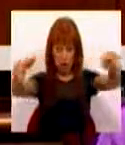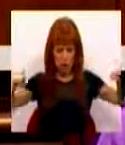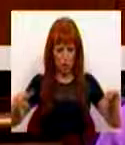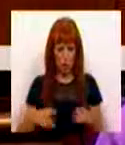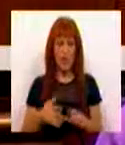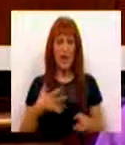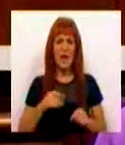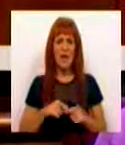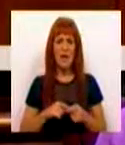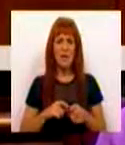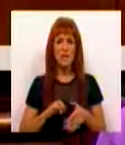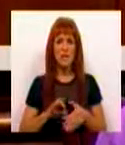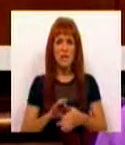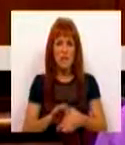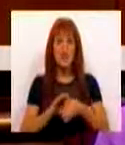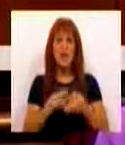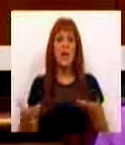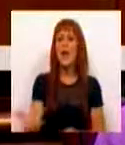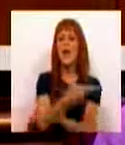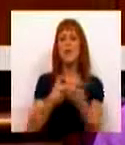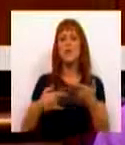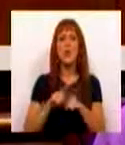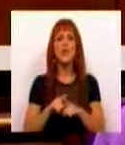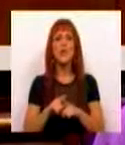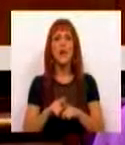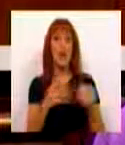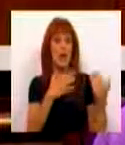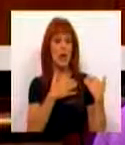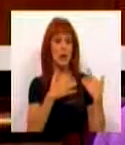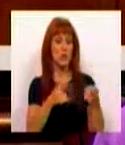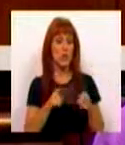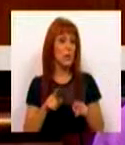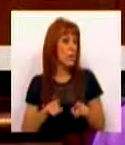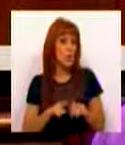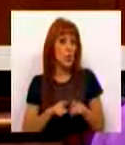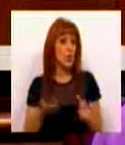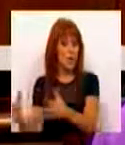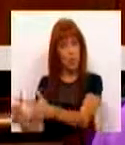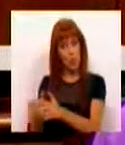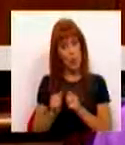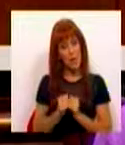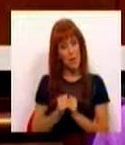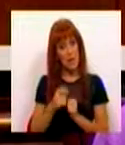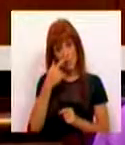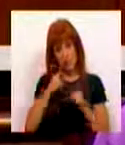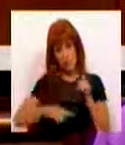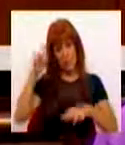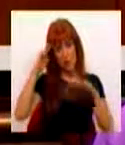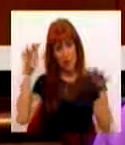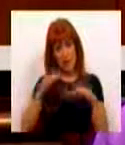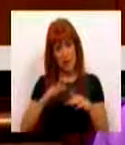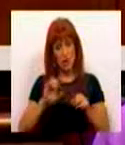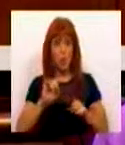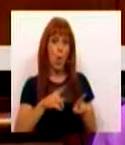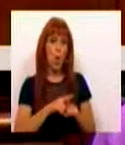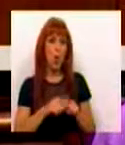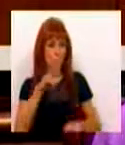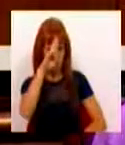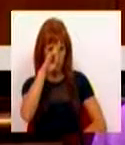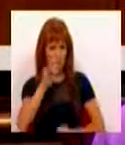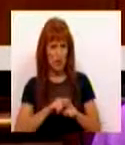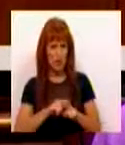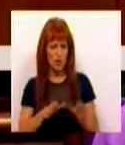Querem solidariedade na partilha das responsabilidades, seja do acolhimento dos refugiados, seja no esforço